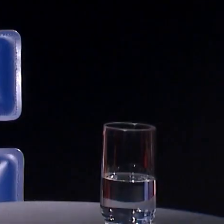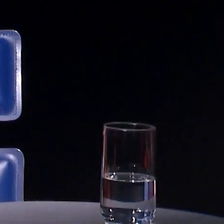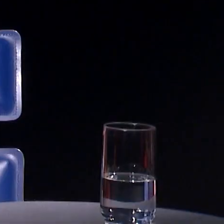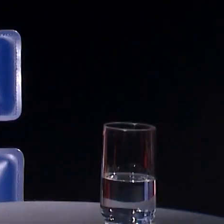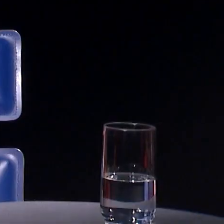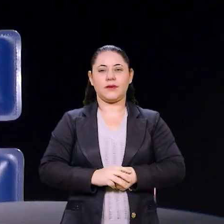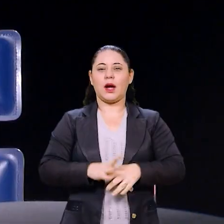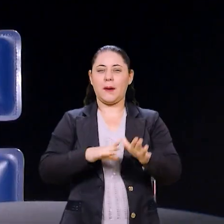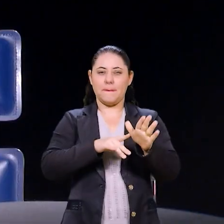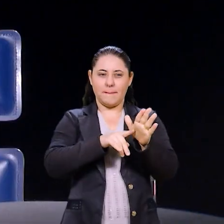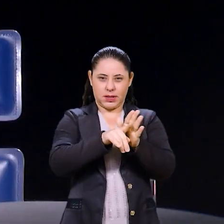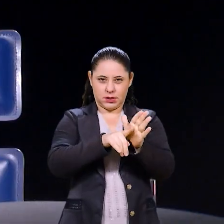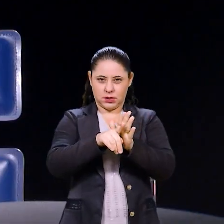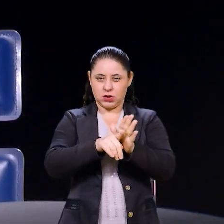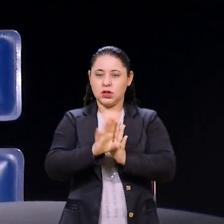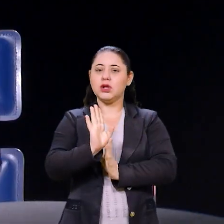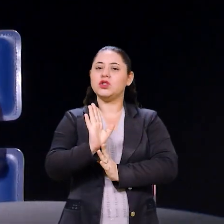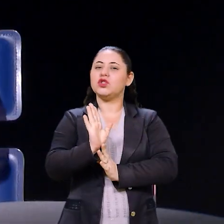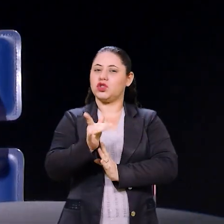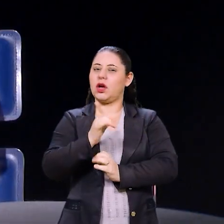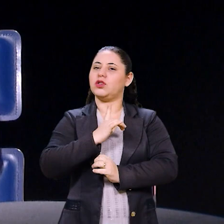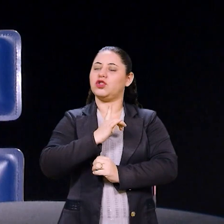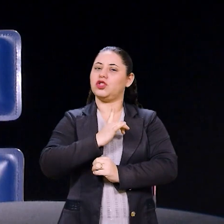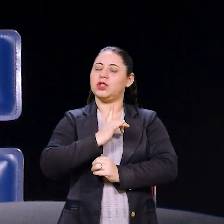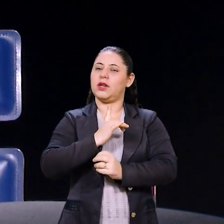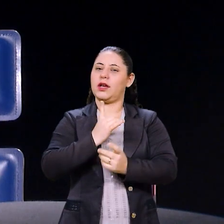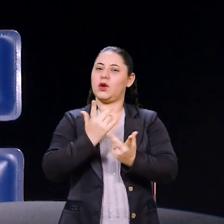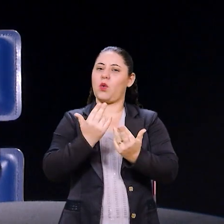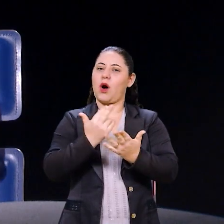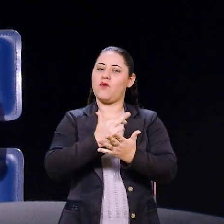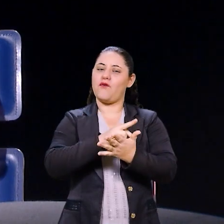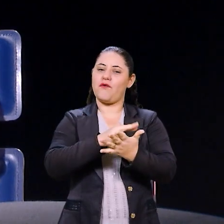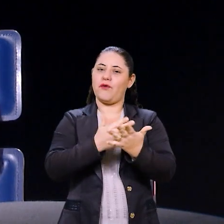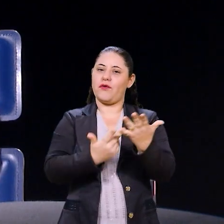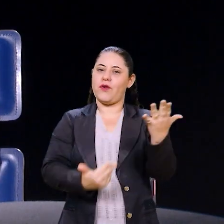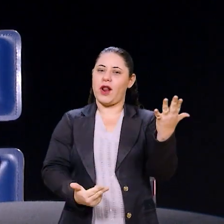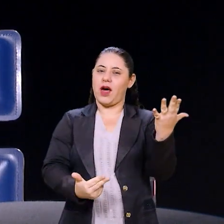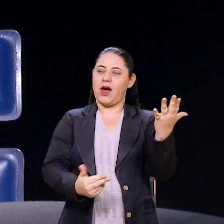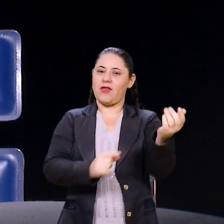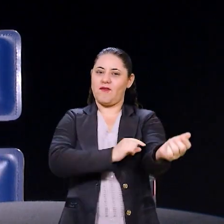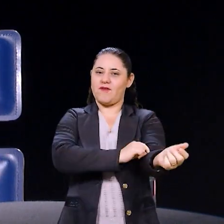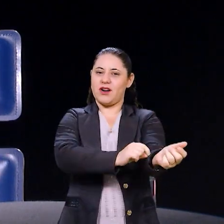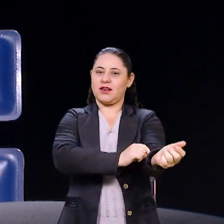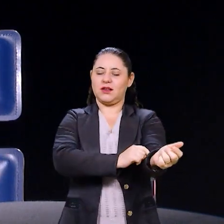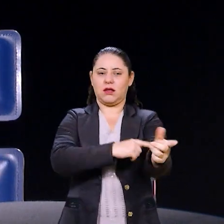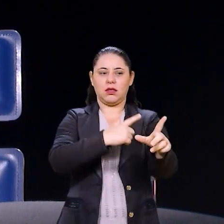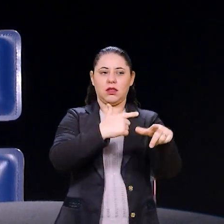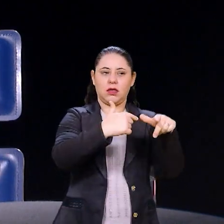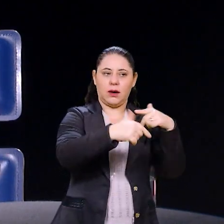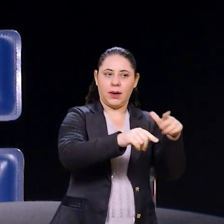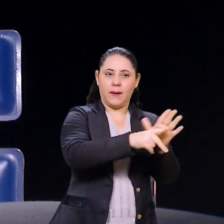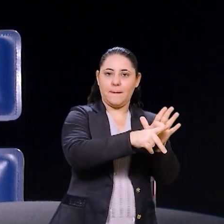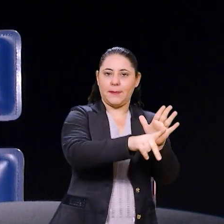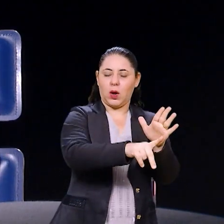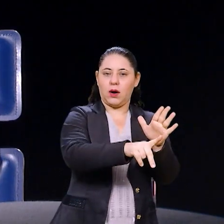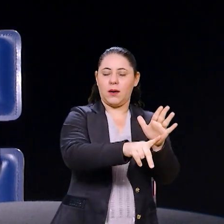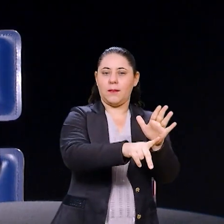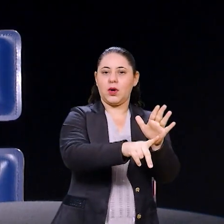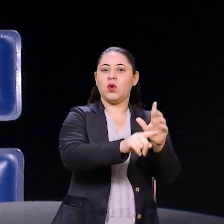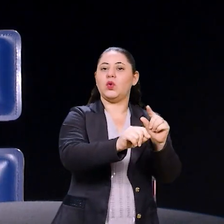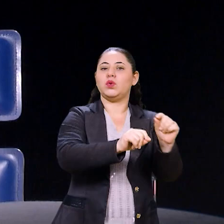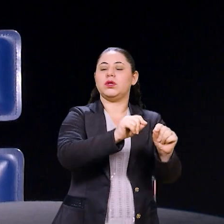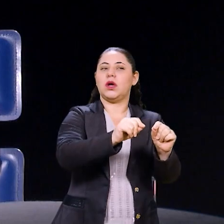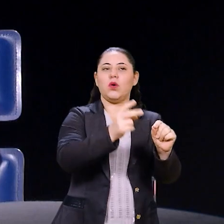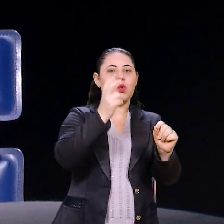Então a pesquisa já estava correndo no seu sangue, a gente pode dizer assim. Você trabalhar as raízes